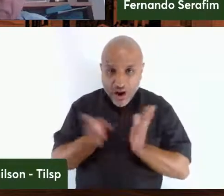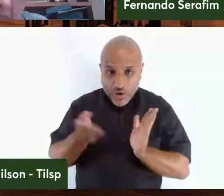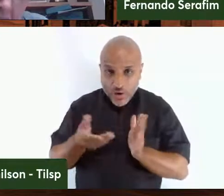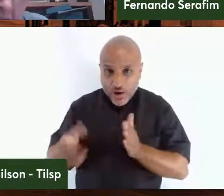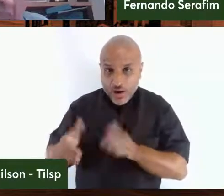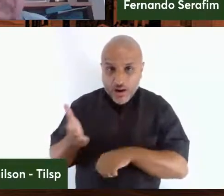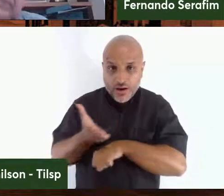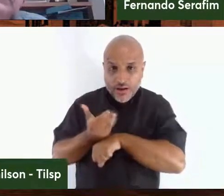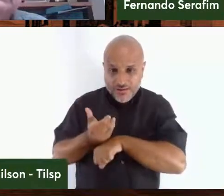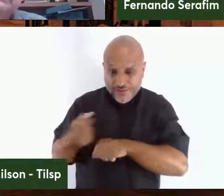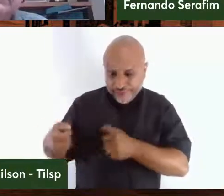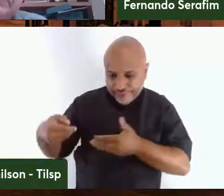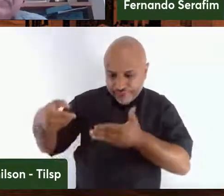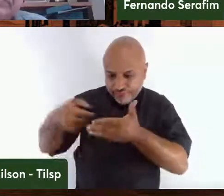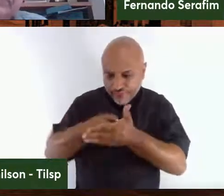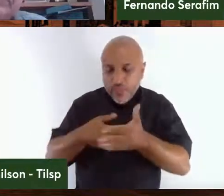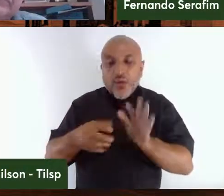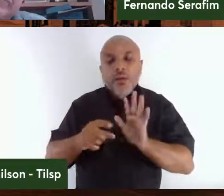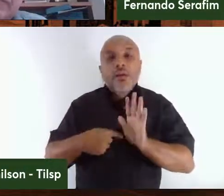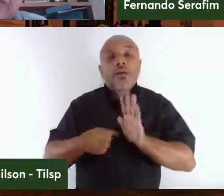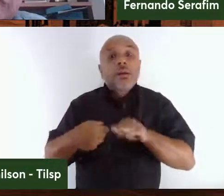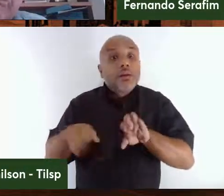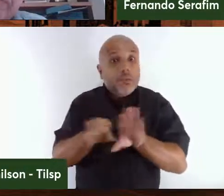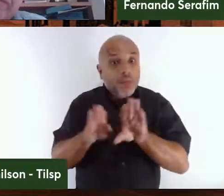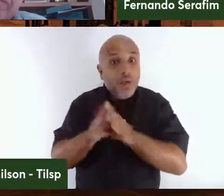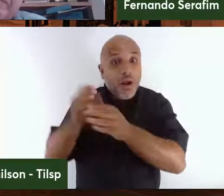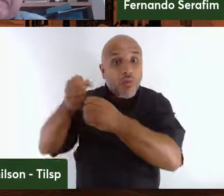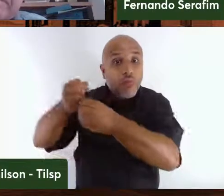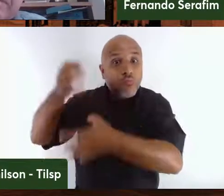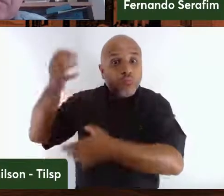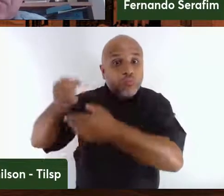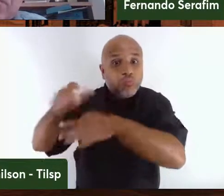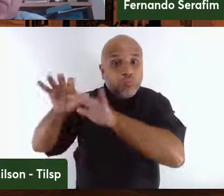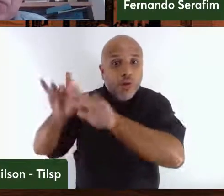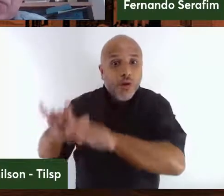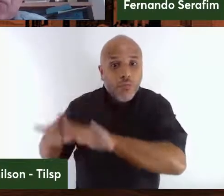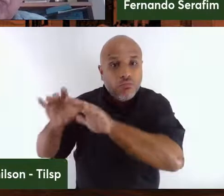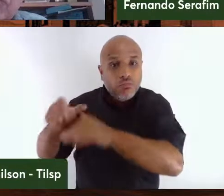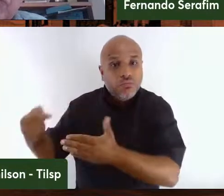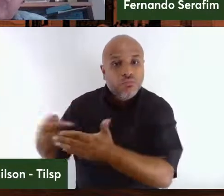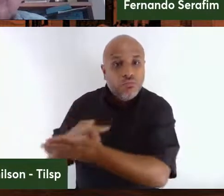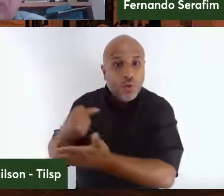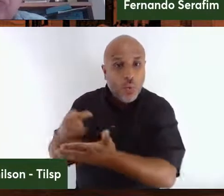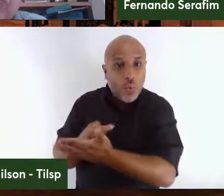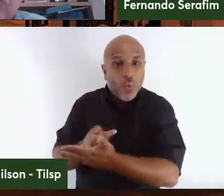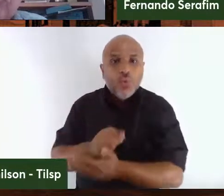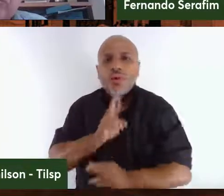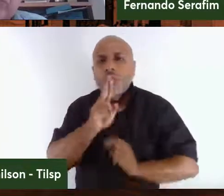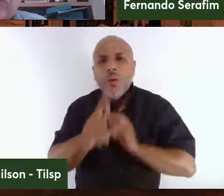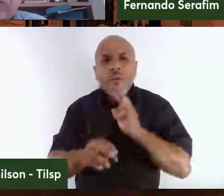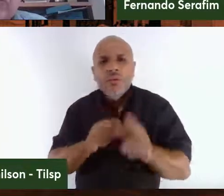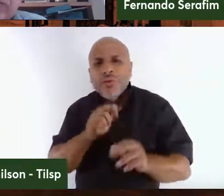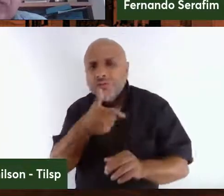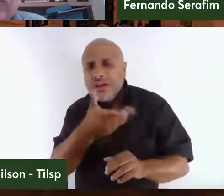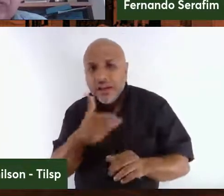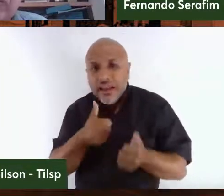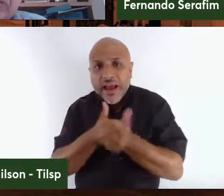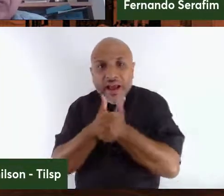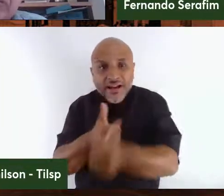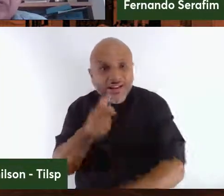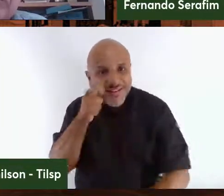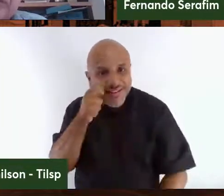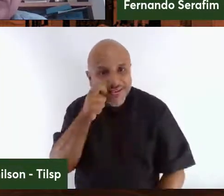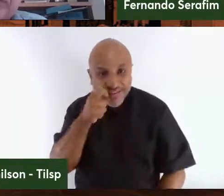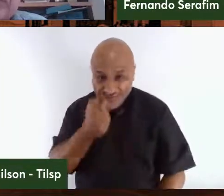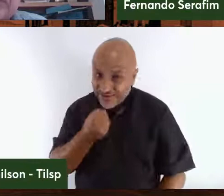previamente, né, e que também estão chegando agora pelo chat. Então, agora eu vou trazer algumas perguntas de quem está acompanhando a gente.